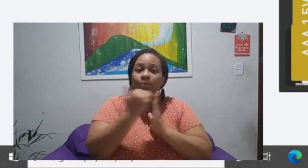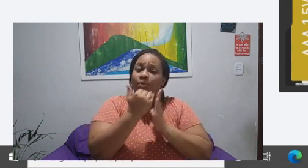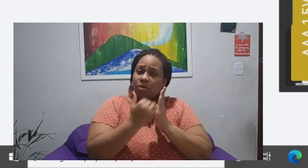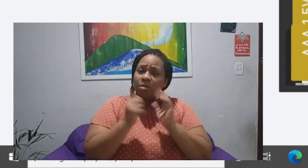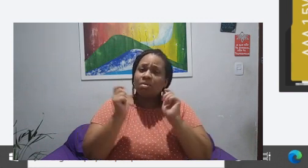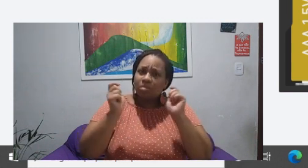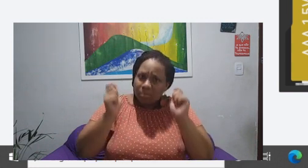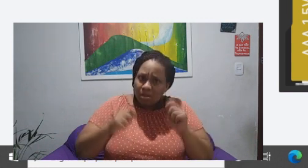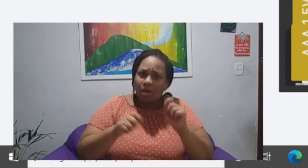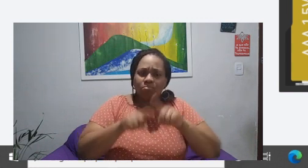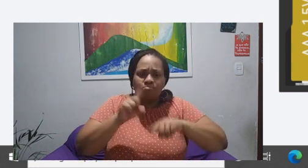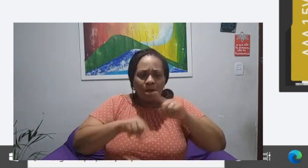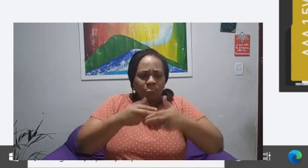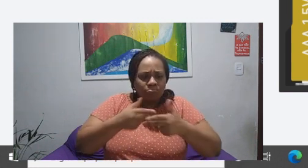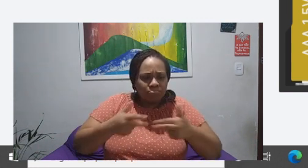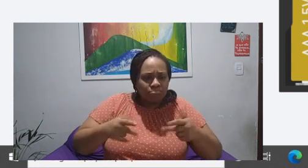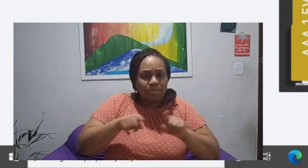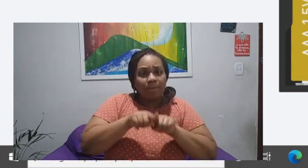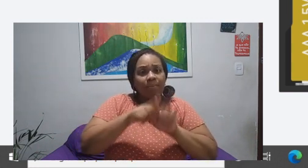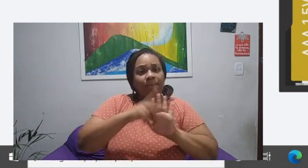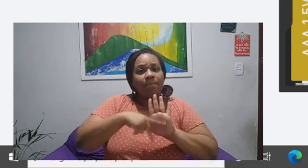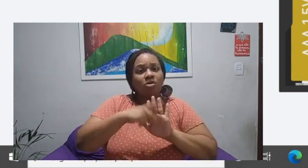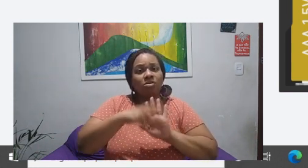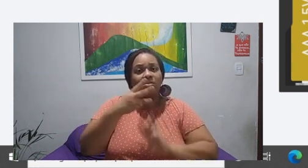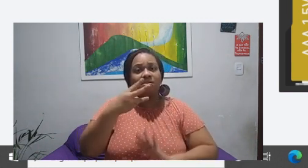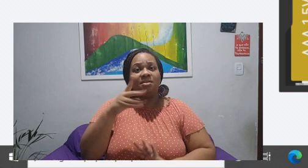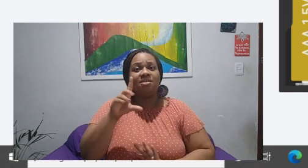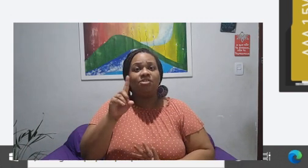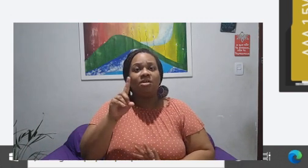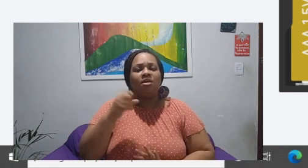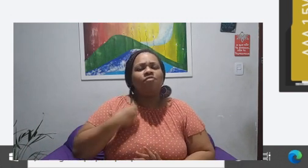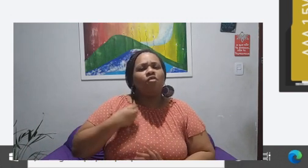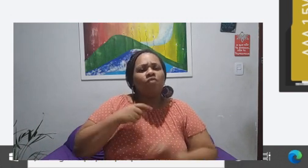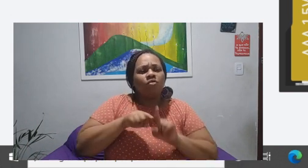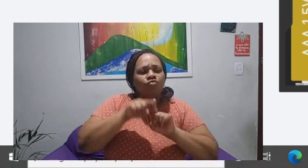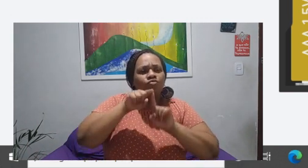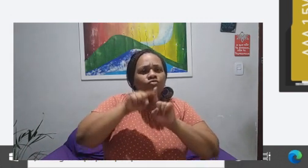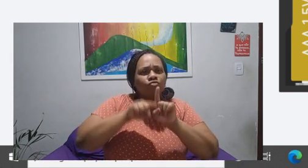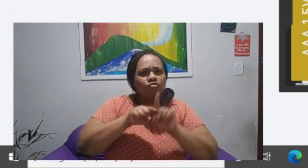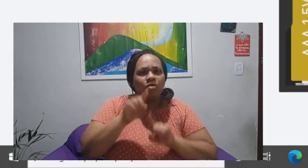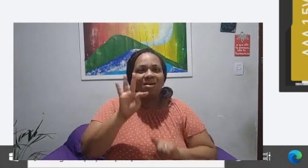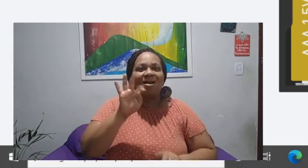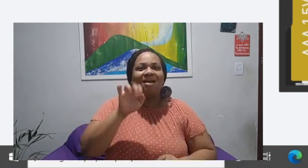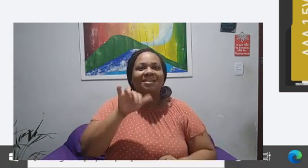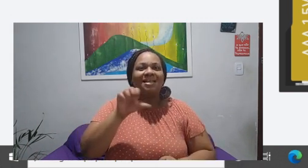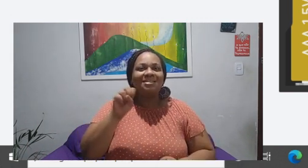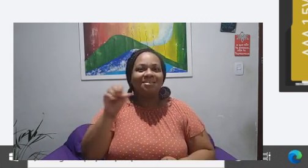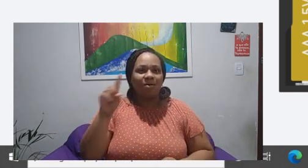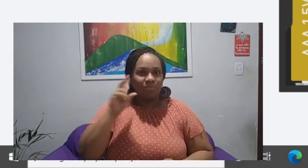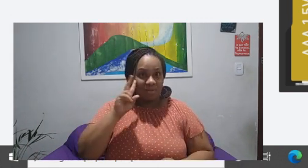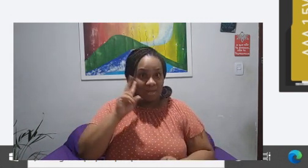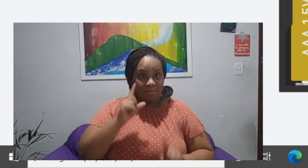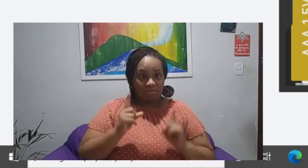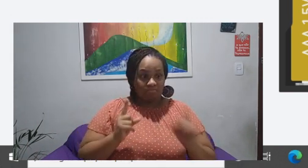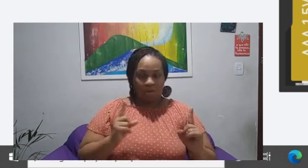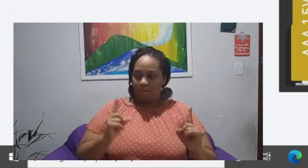programa onde você pode estar montando circuitos e também projetos 3D. Para medir a tensão, lembra que ela é